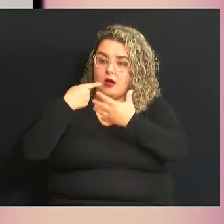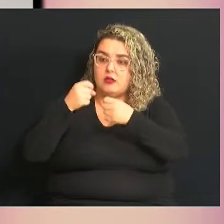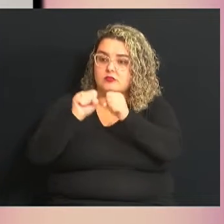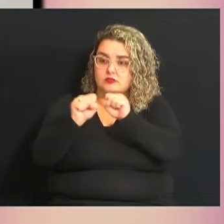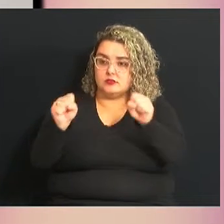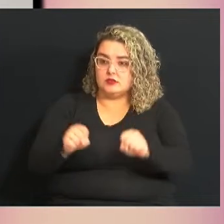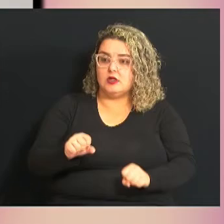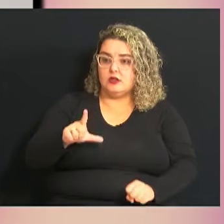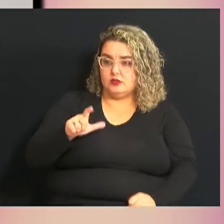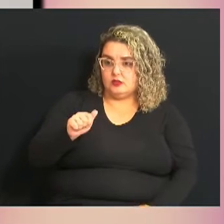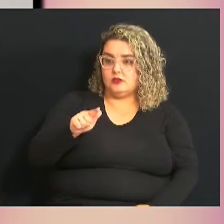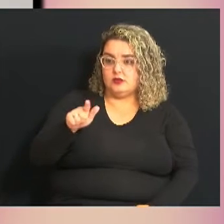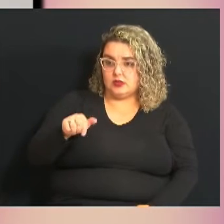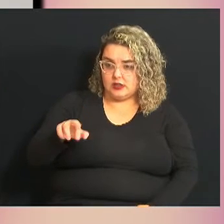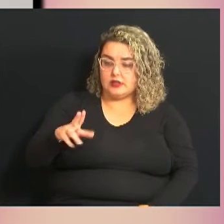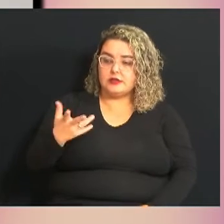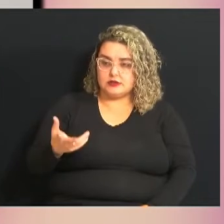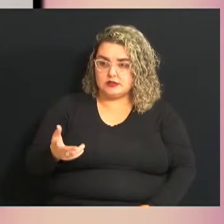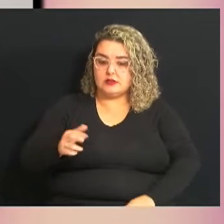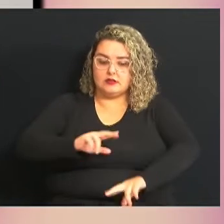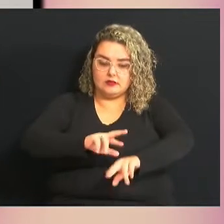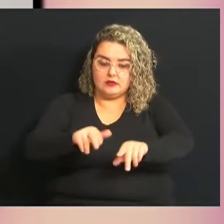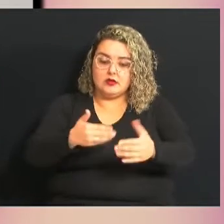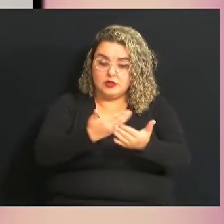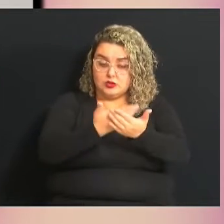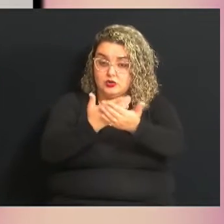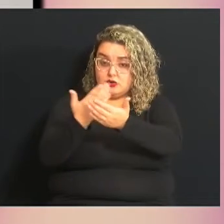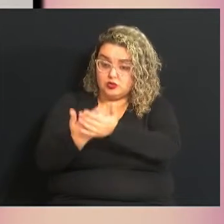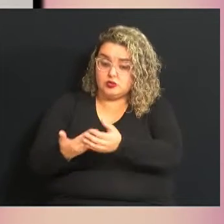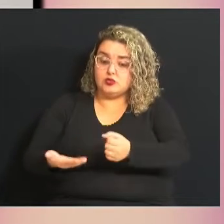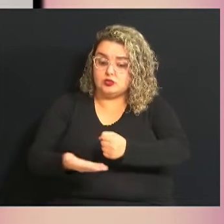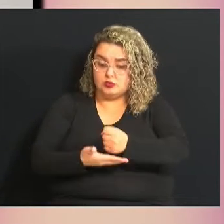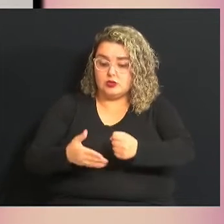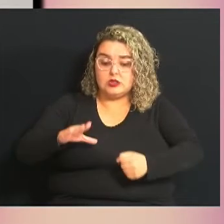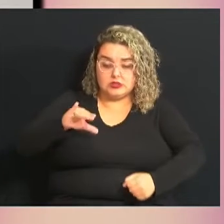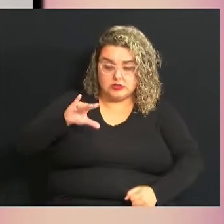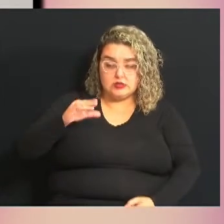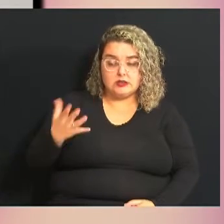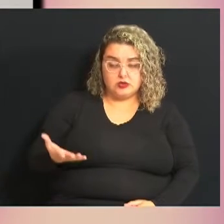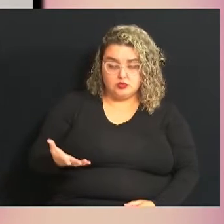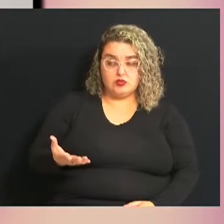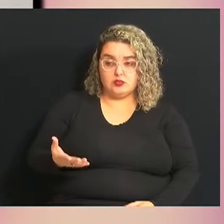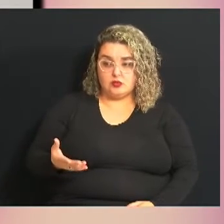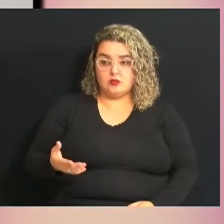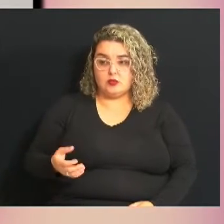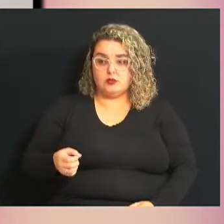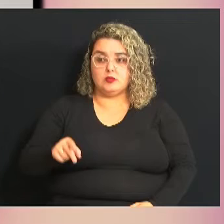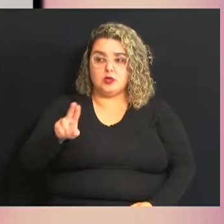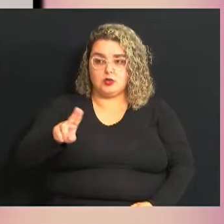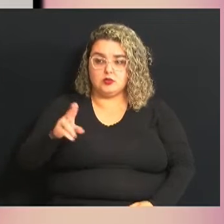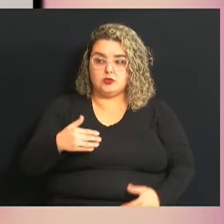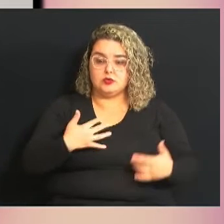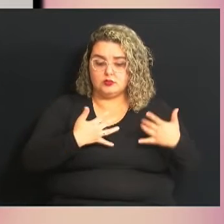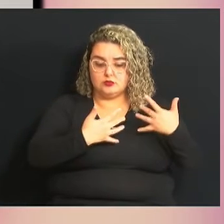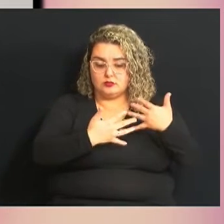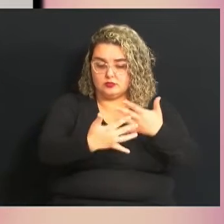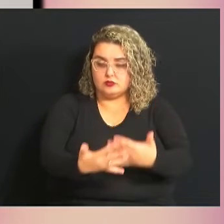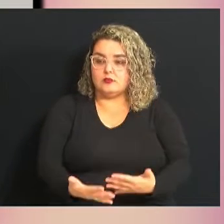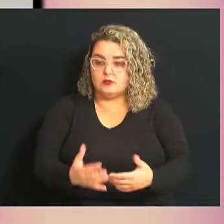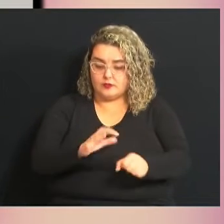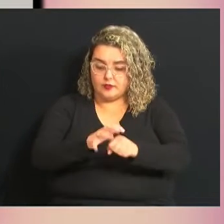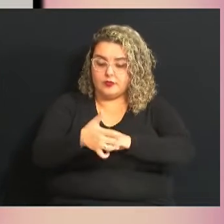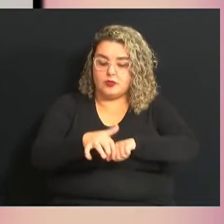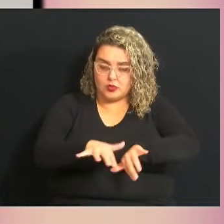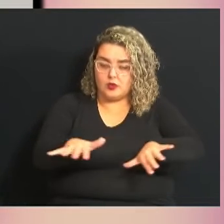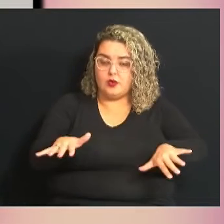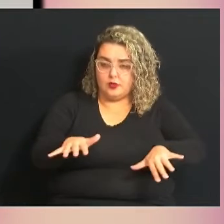laser também. Existe bastante estudo já respaldado cientificamente para isso, tá? Ao longo dos anos, e com o Covid,